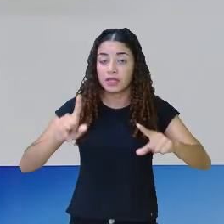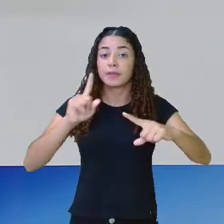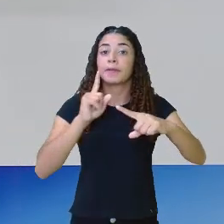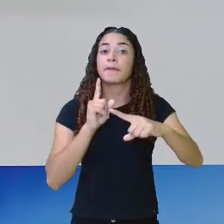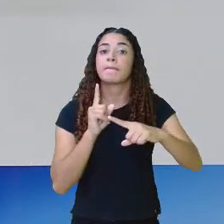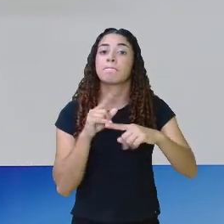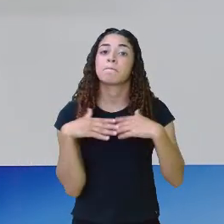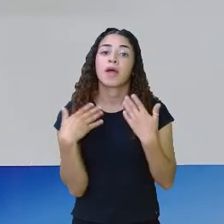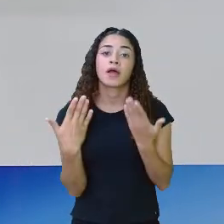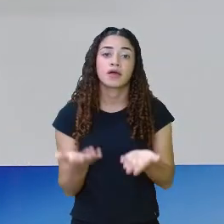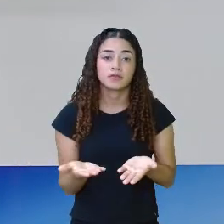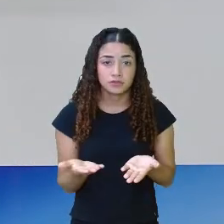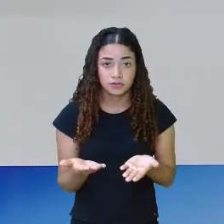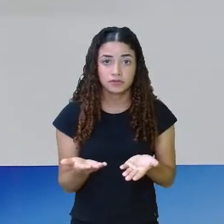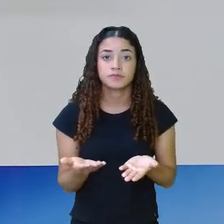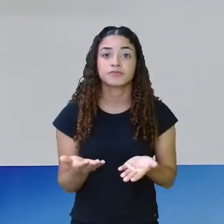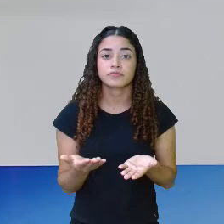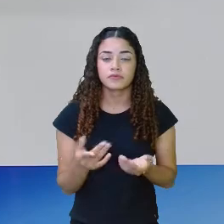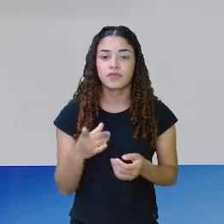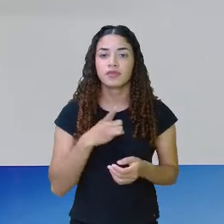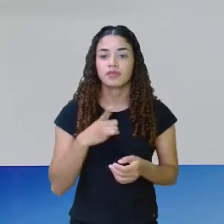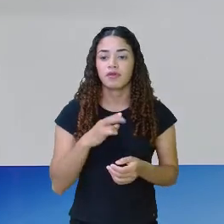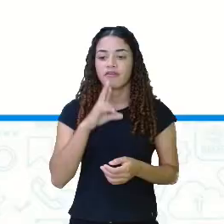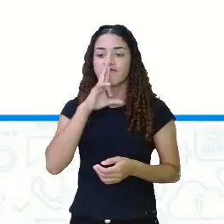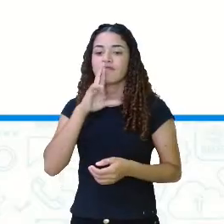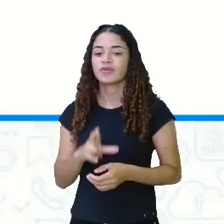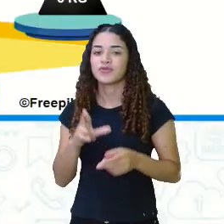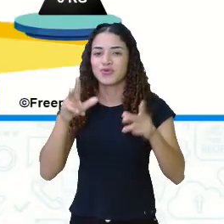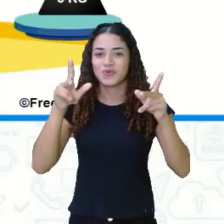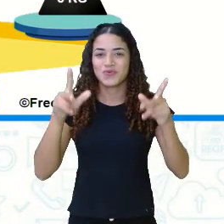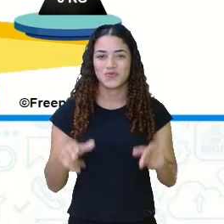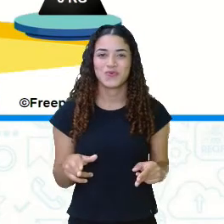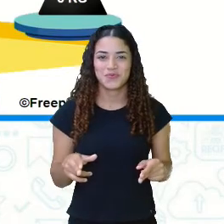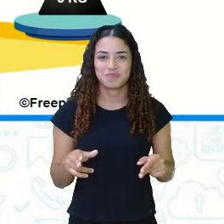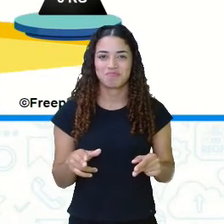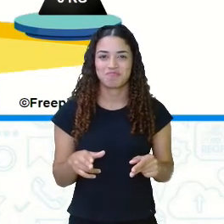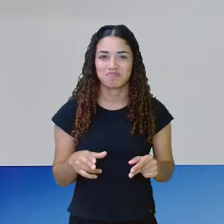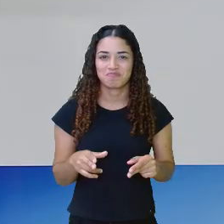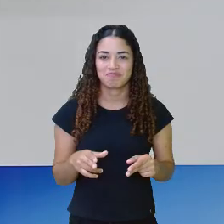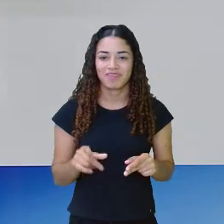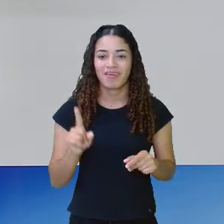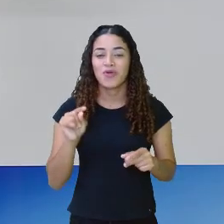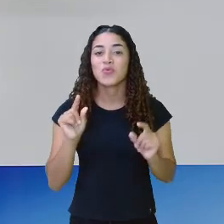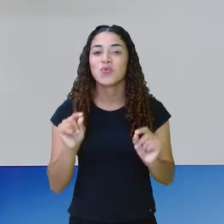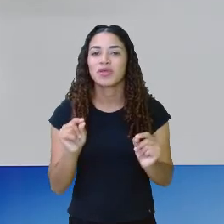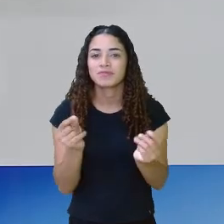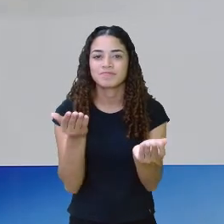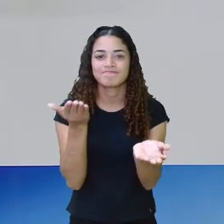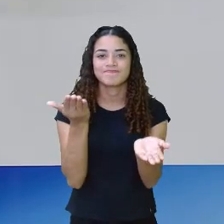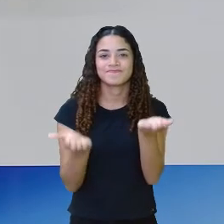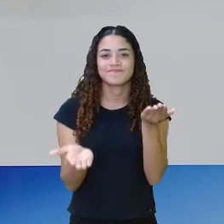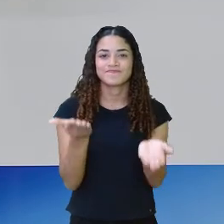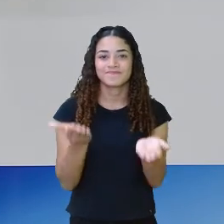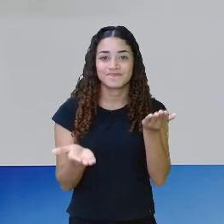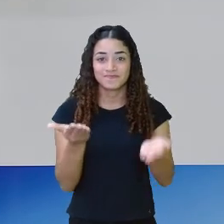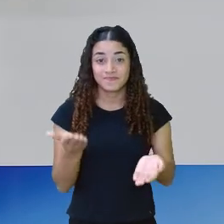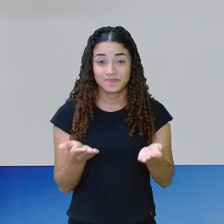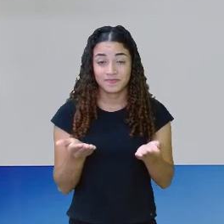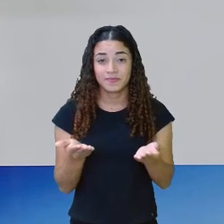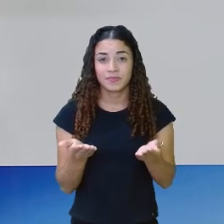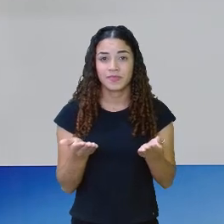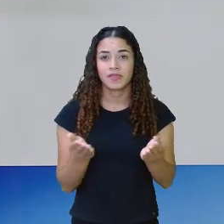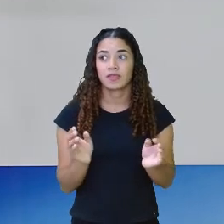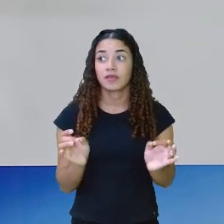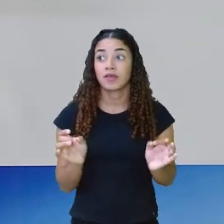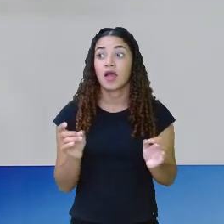mas eu tenho valores iguais. Noção de equivalência. Para fechar, eu